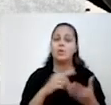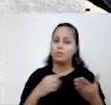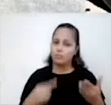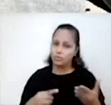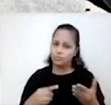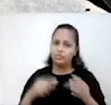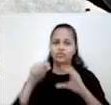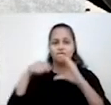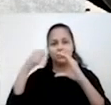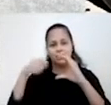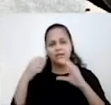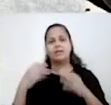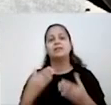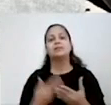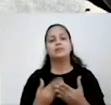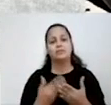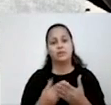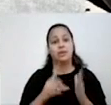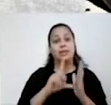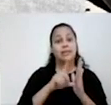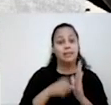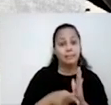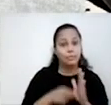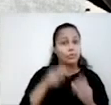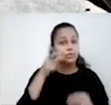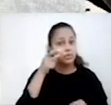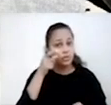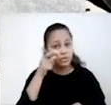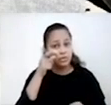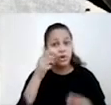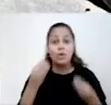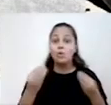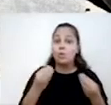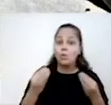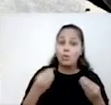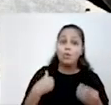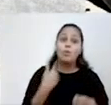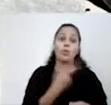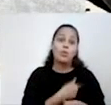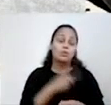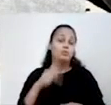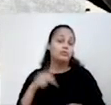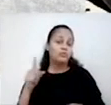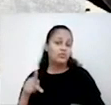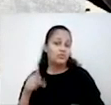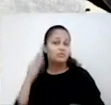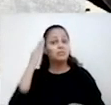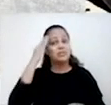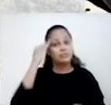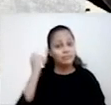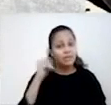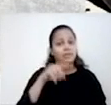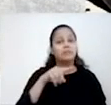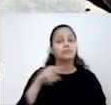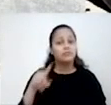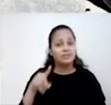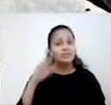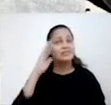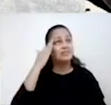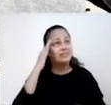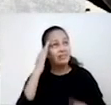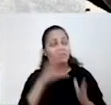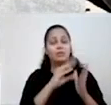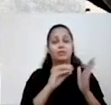das videoaulas, ok? Depois de assistir, como que a gente vai saber se vocês entenderam bem o conteúdo? A partir